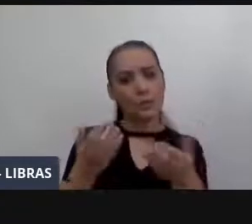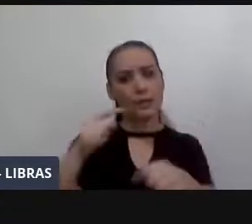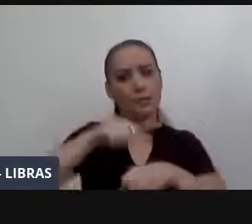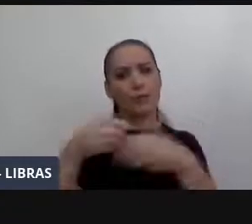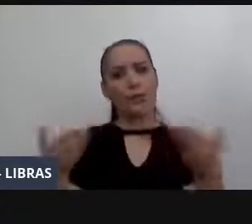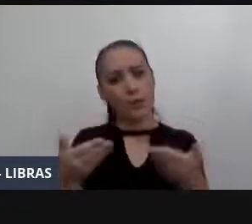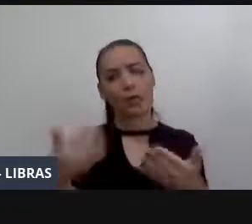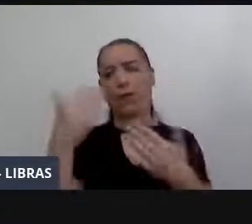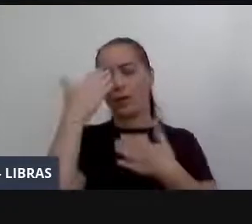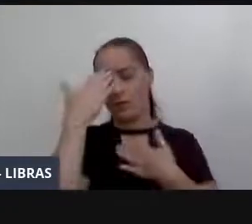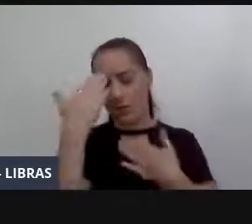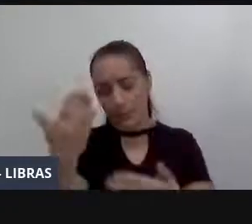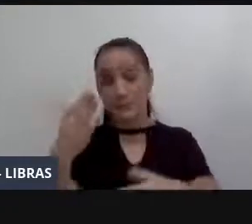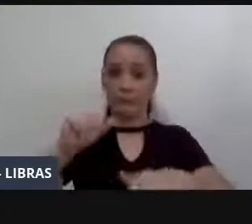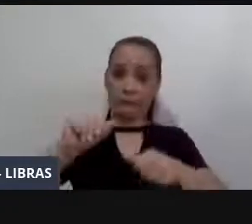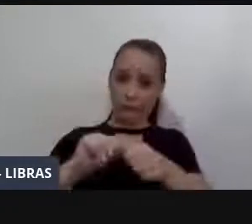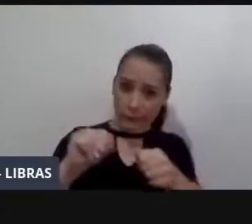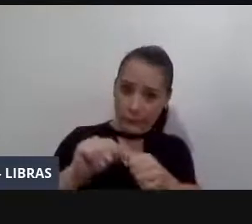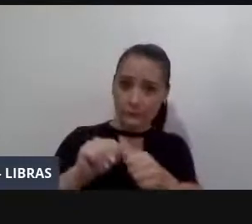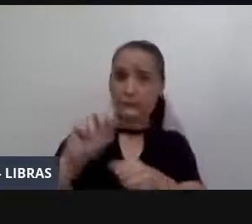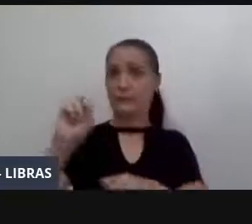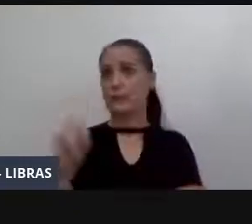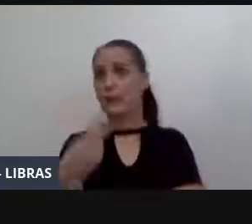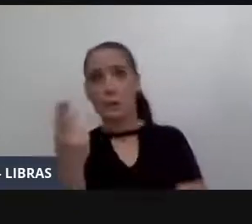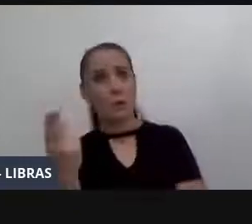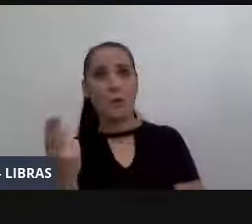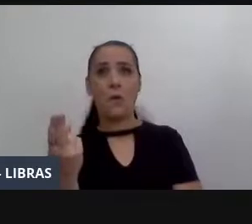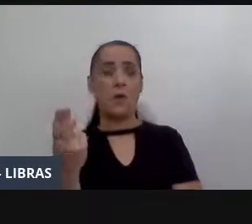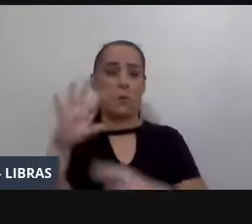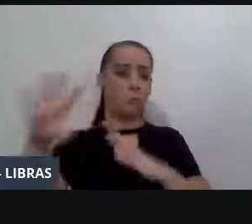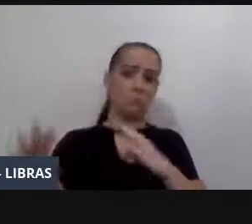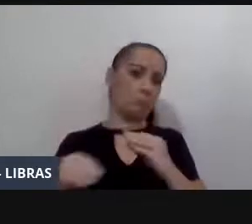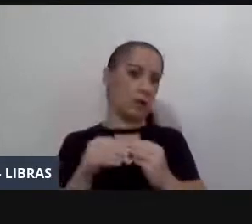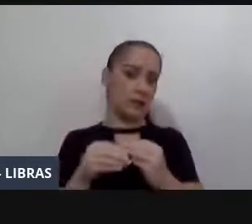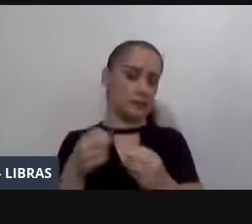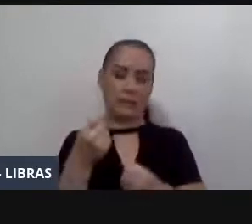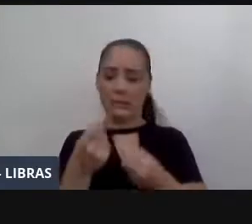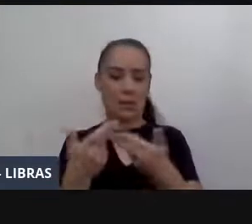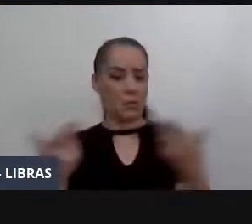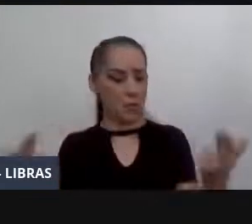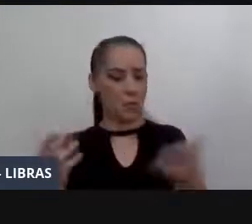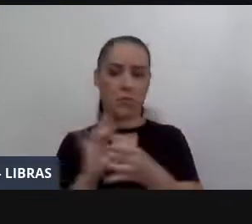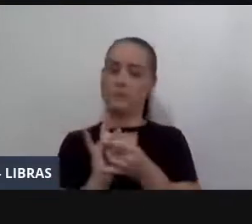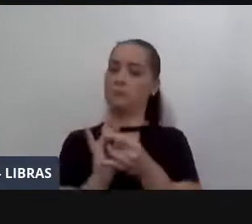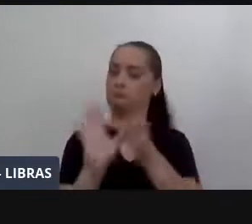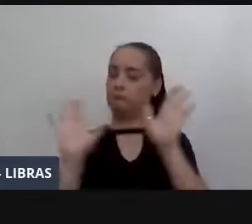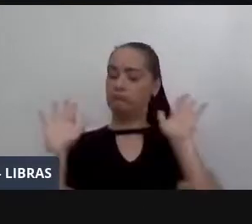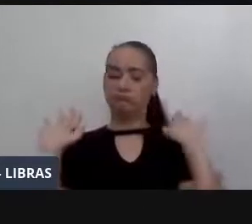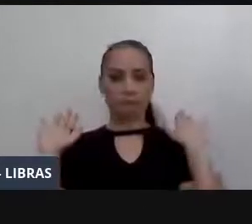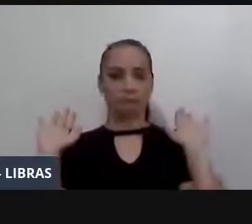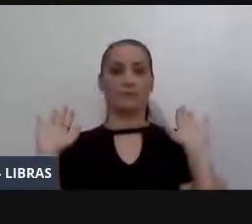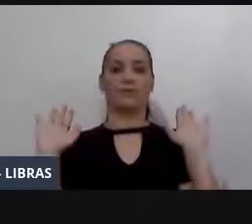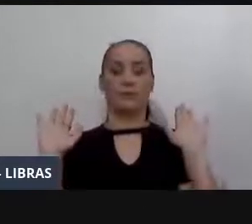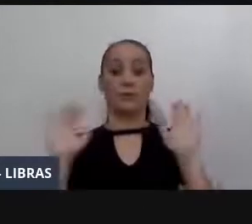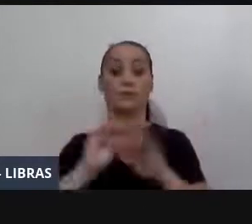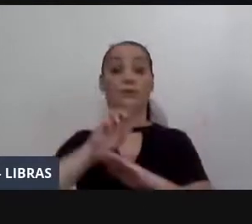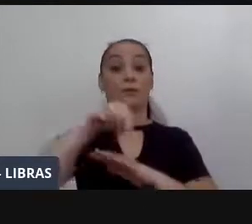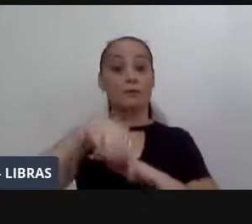agradecer ou para alguma palavra a mais, fique à vontade. Em seguida vai ser o